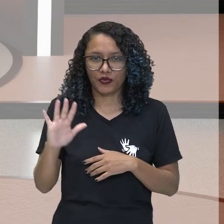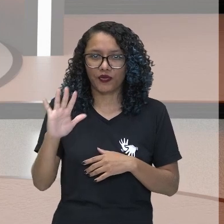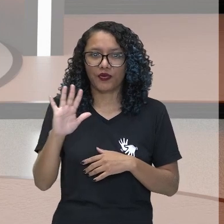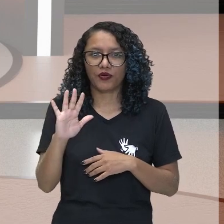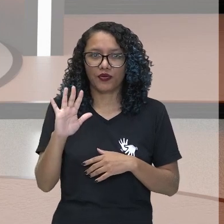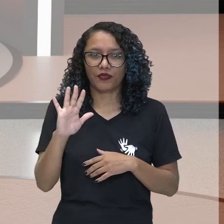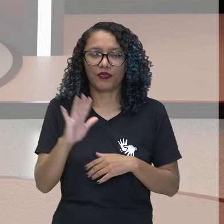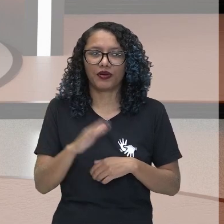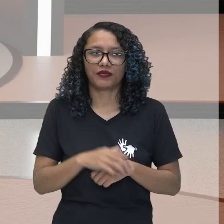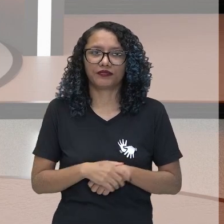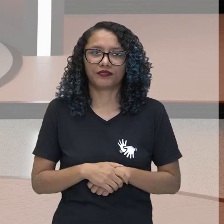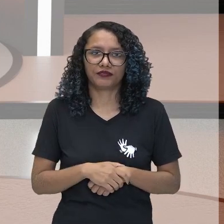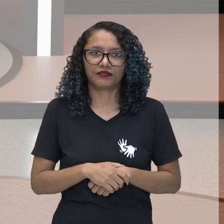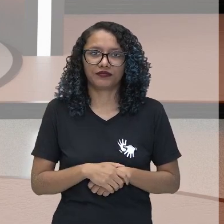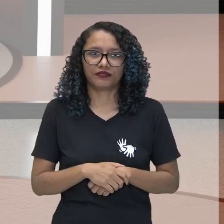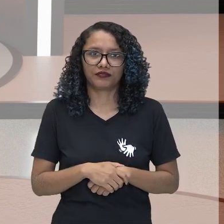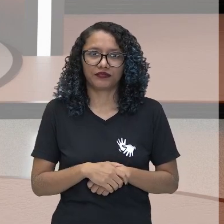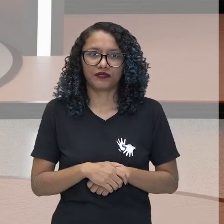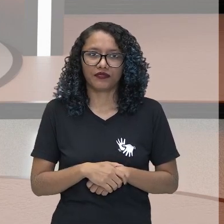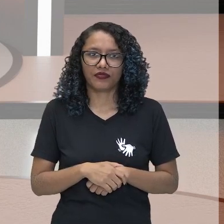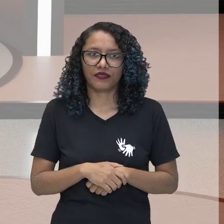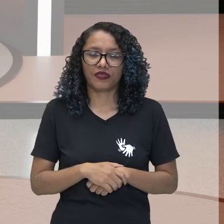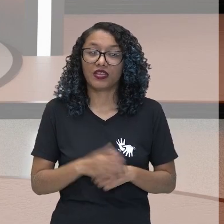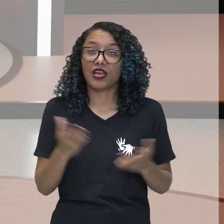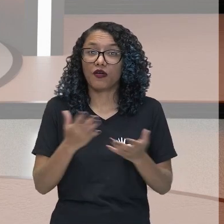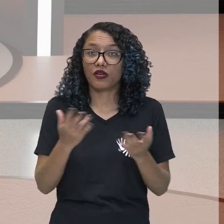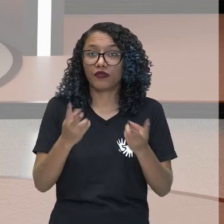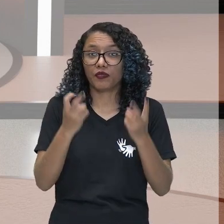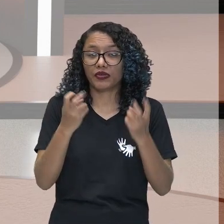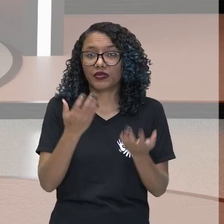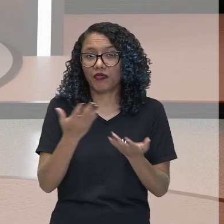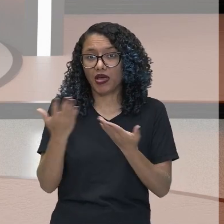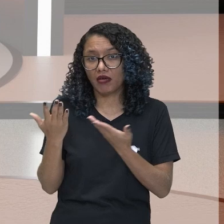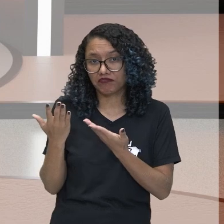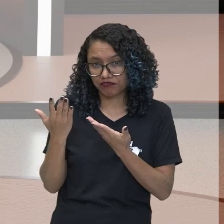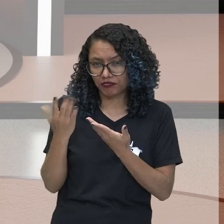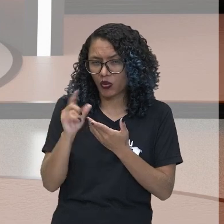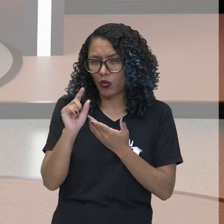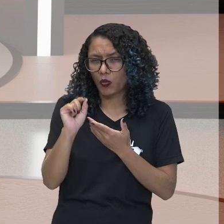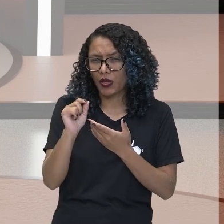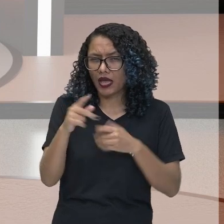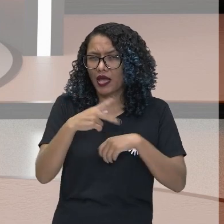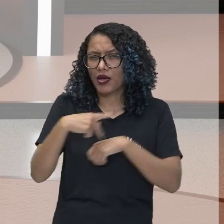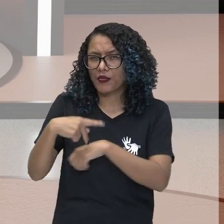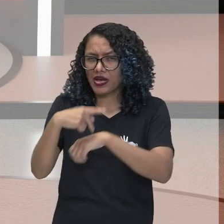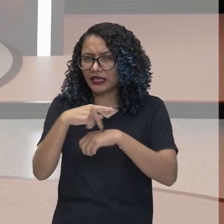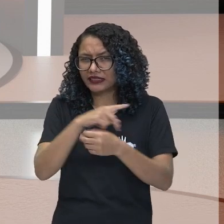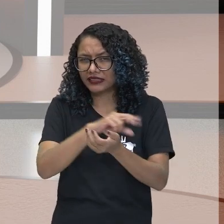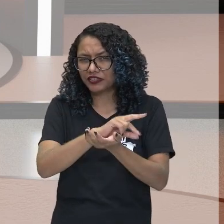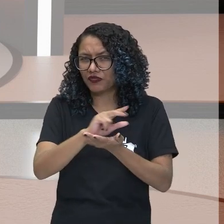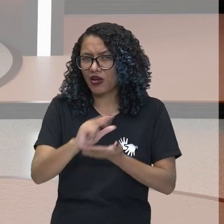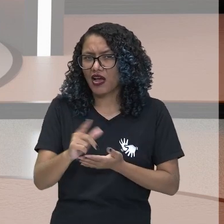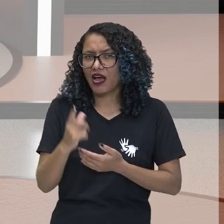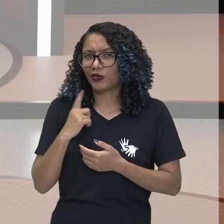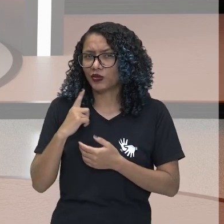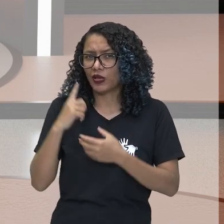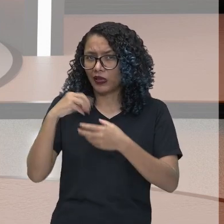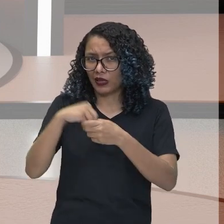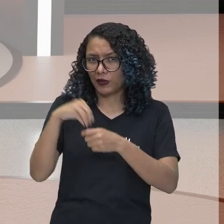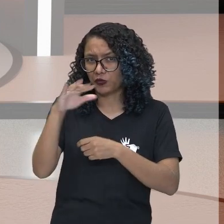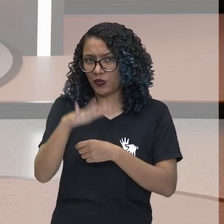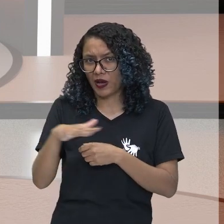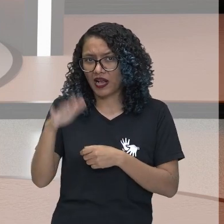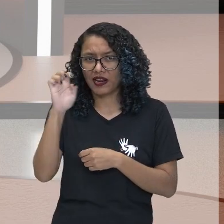europeu, gente. E a gente observa aqui, né, que ele vai ser formado por vários países. E esses